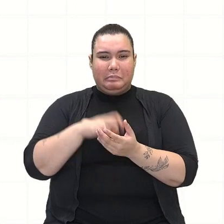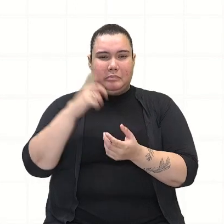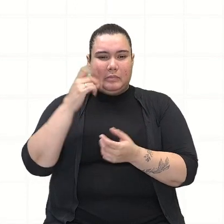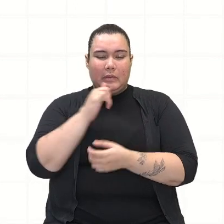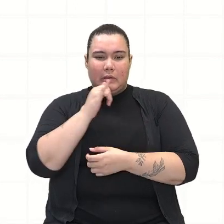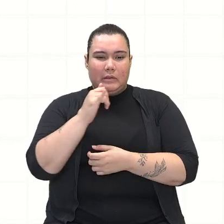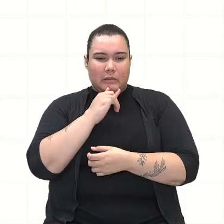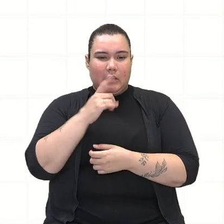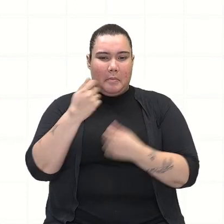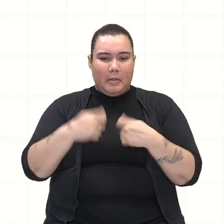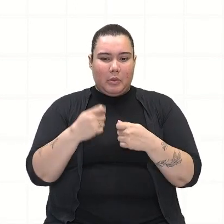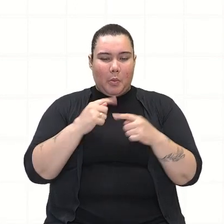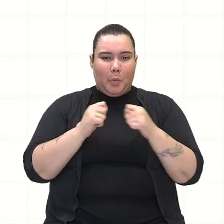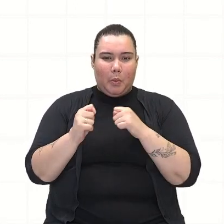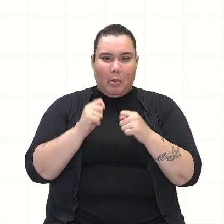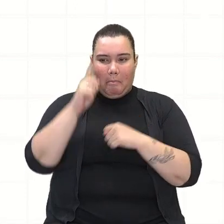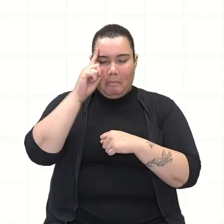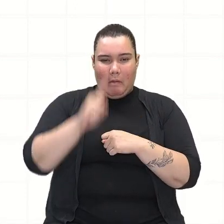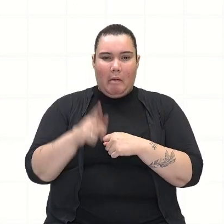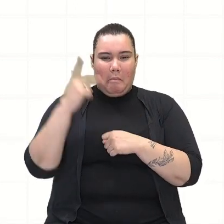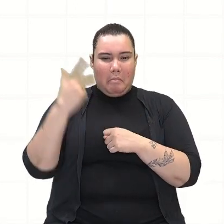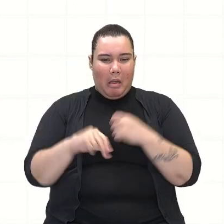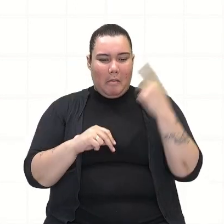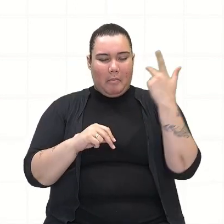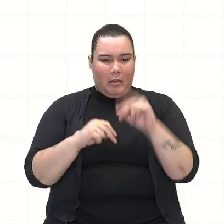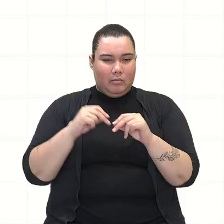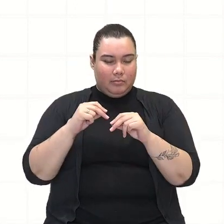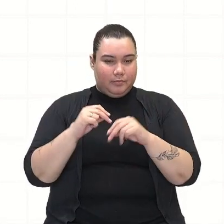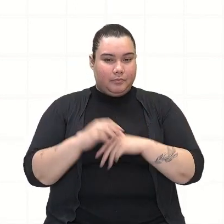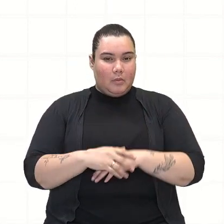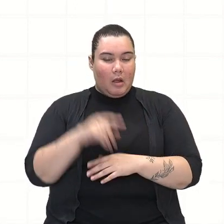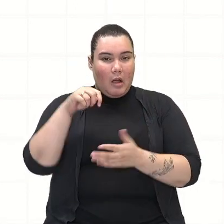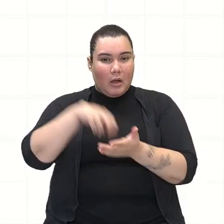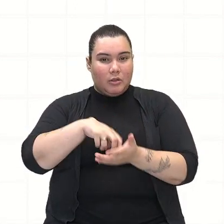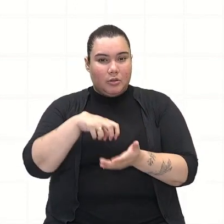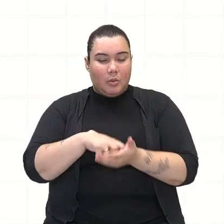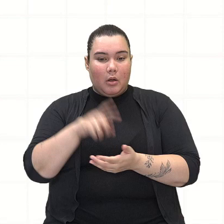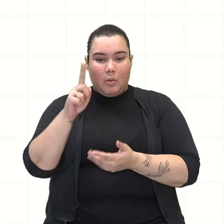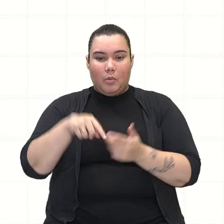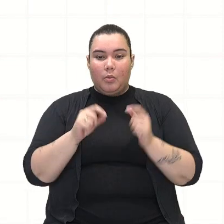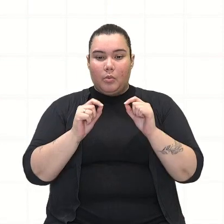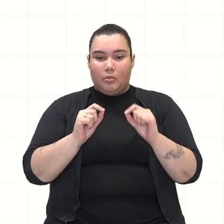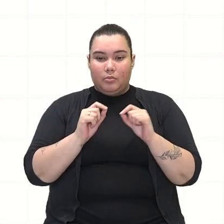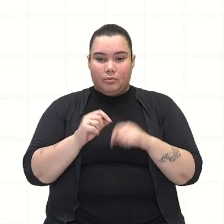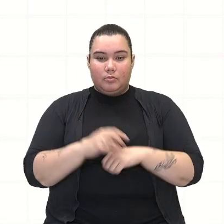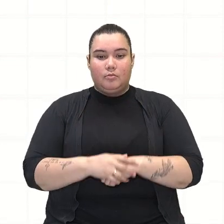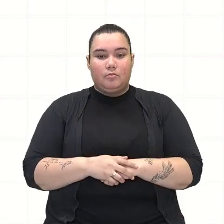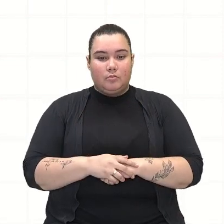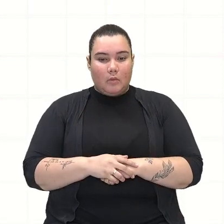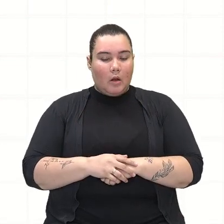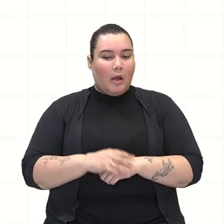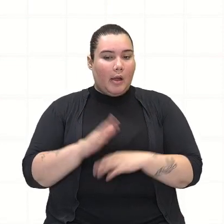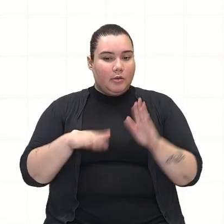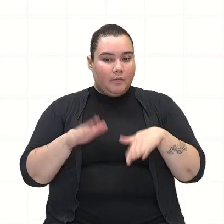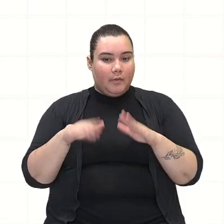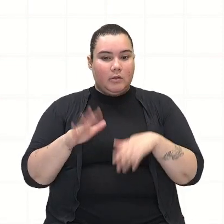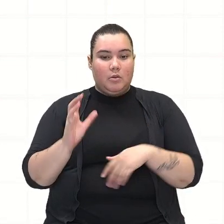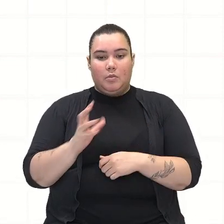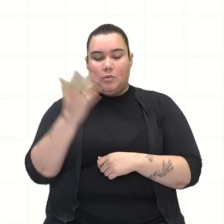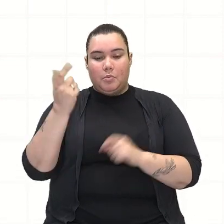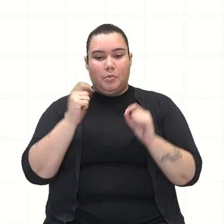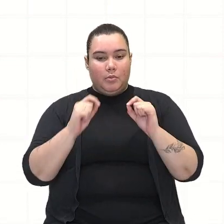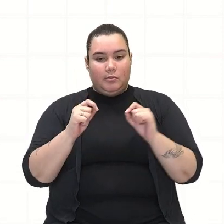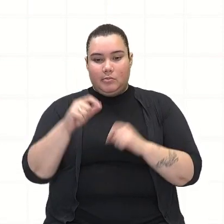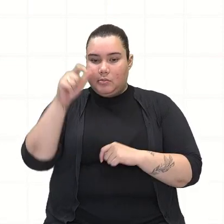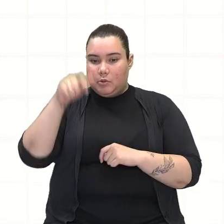como forma de controle e punição. Esses castigos, eles eram aplicados de forma arbitrária e muitas